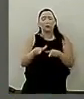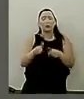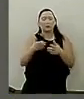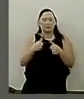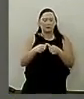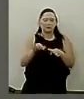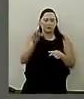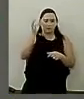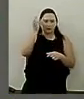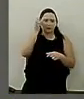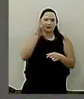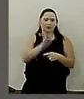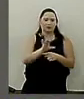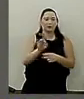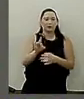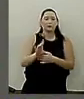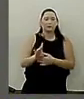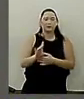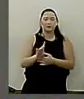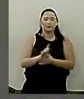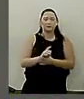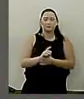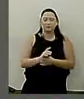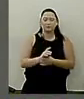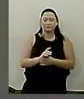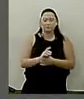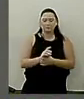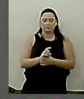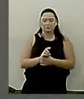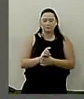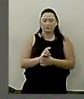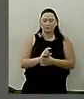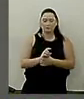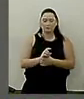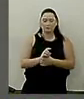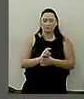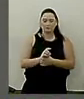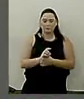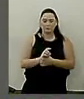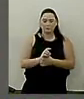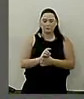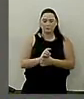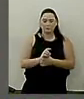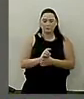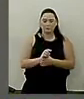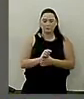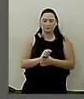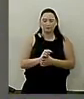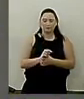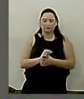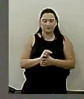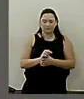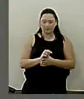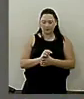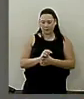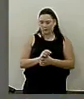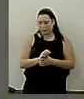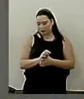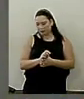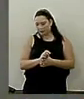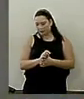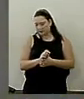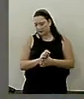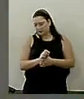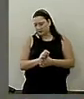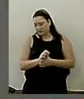onde está a nossa fé? Ou seja, onde ela está colocada? Onde ela está guardada? Onde ela está depositada? Onde ela